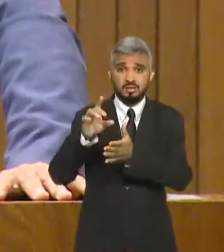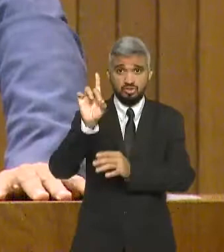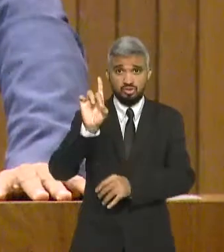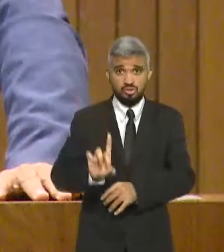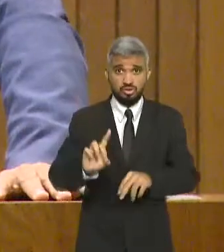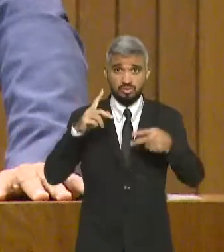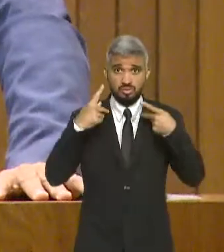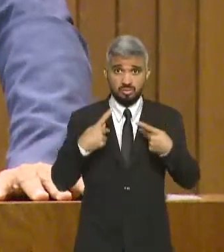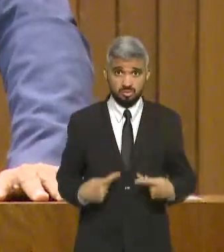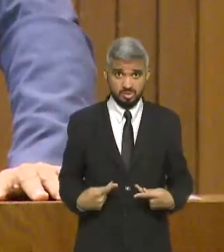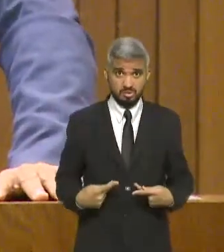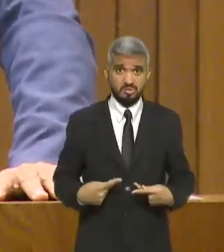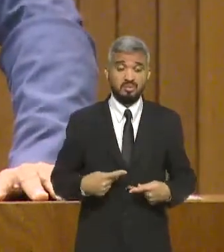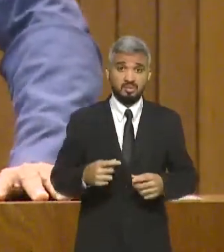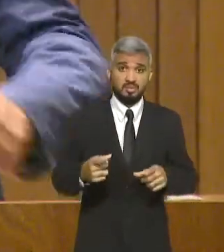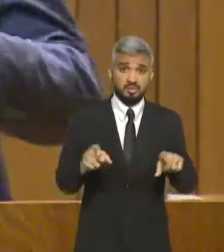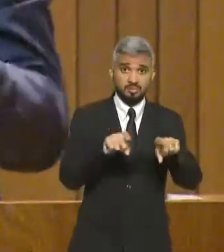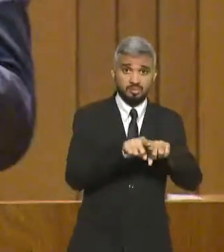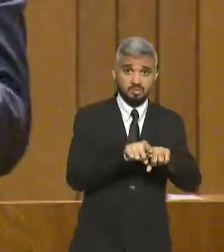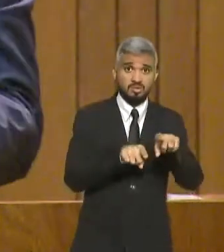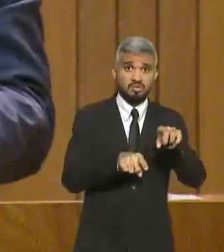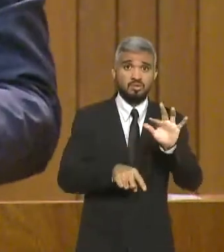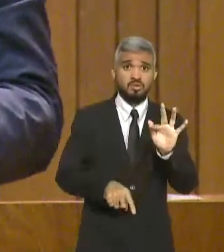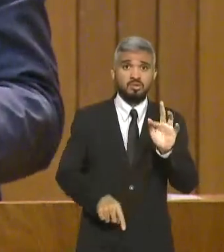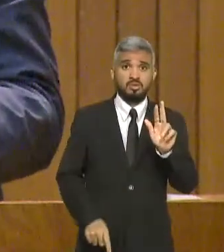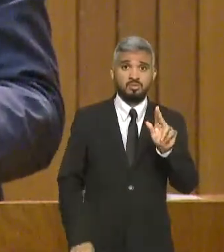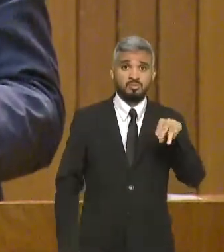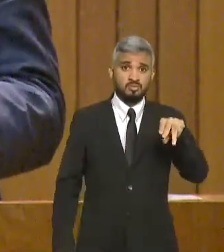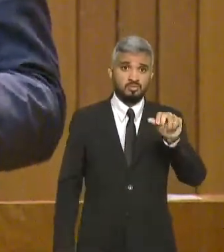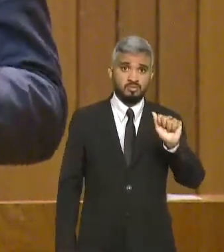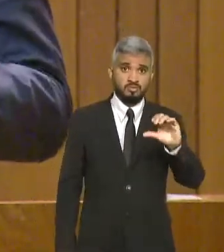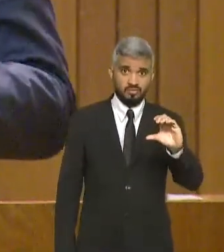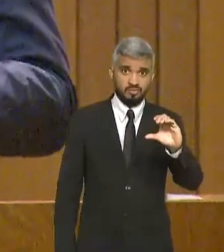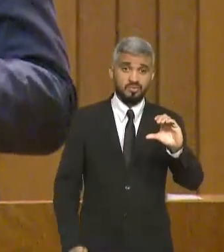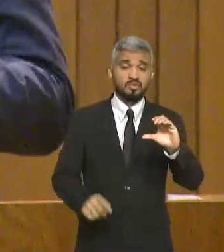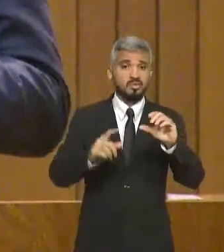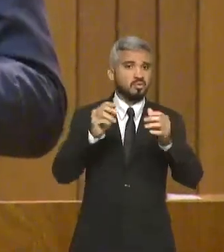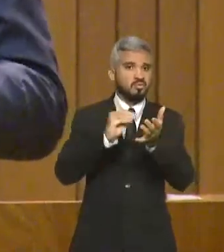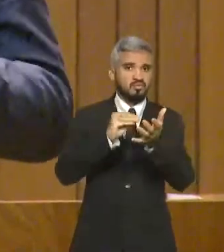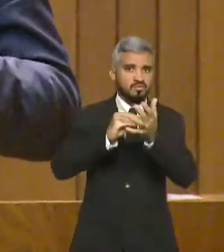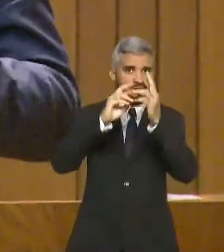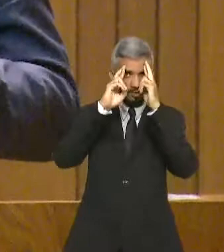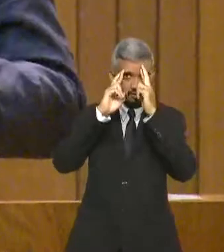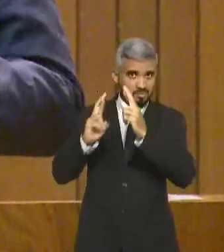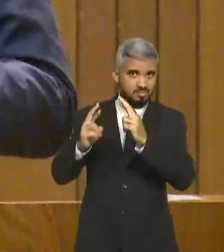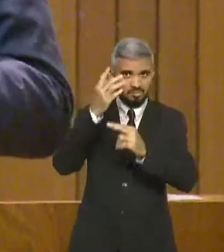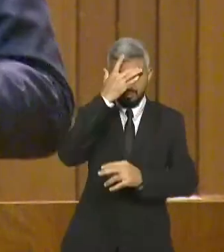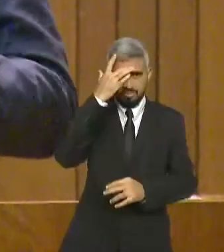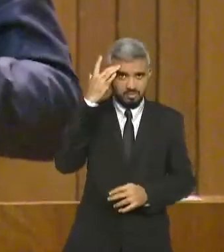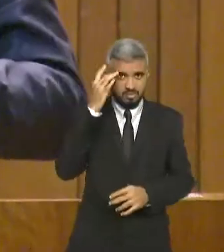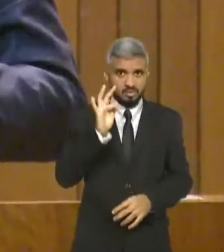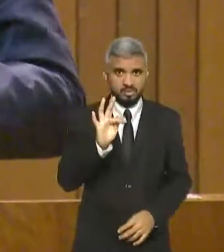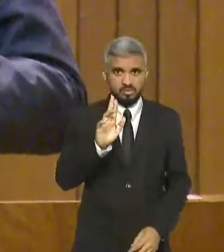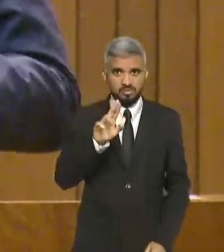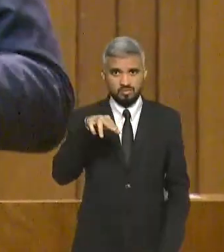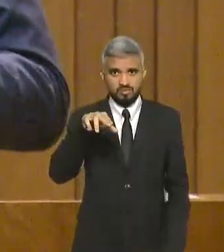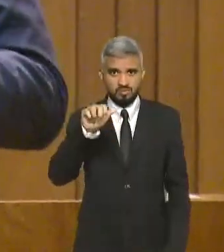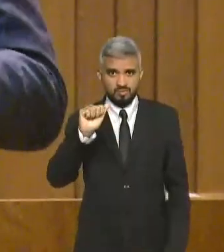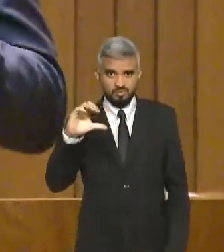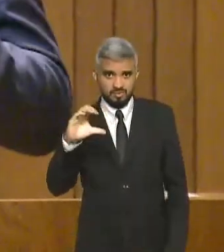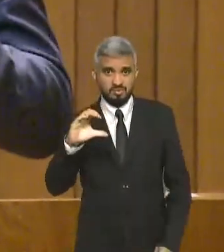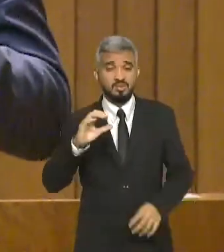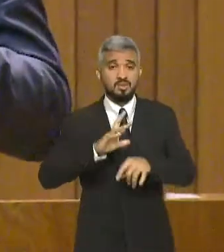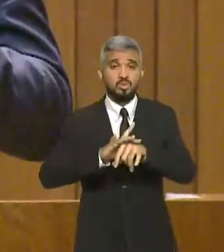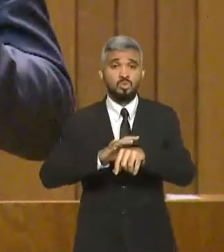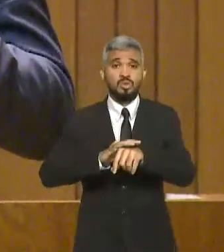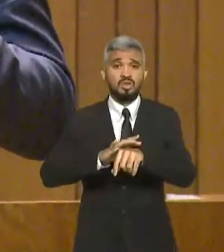ligado a sua secretaria à FUNAC, desrespeita os servidores da FUNAC. Os servidores da FUNAC adoecendo, com depressão, pensando